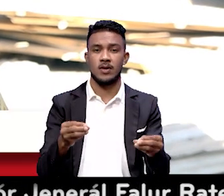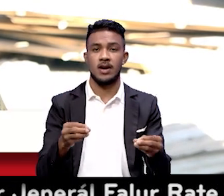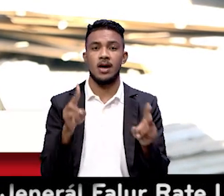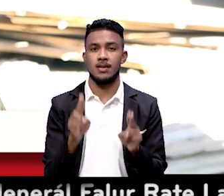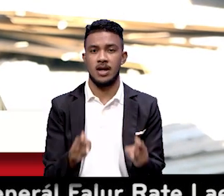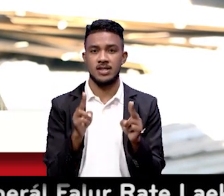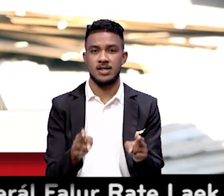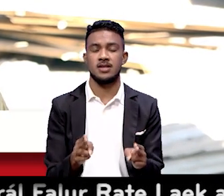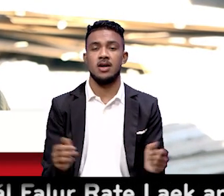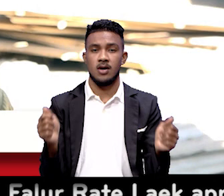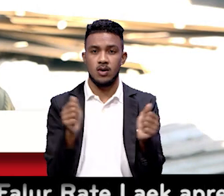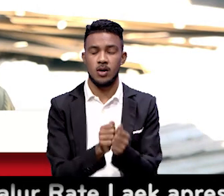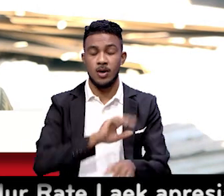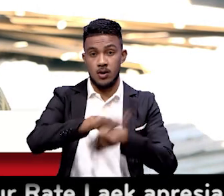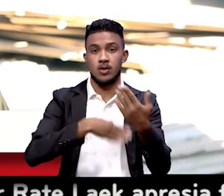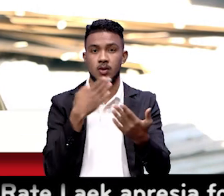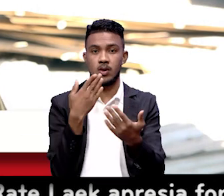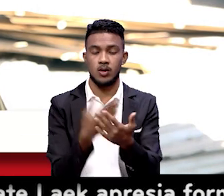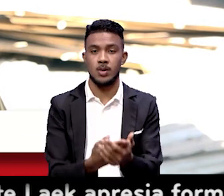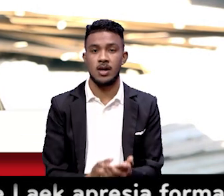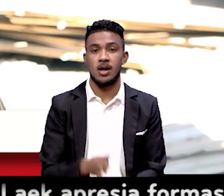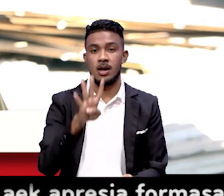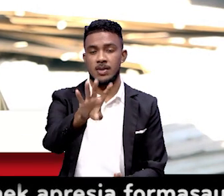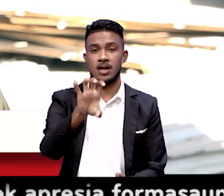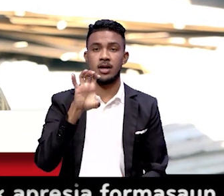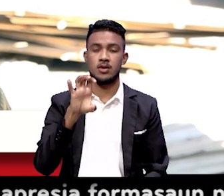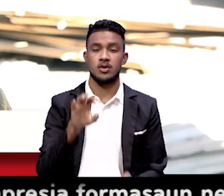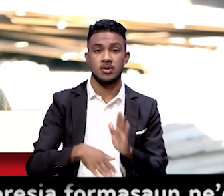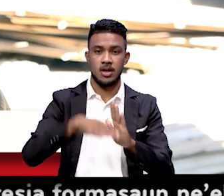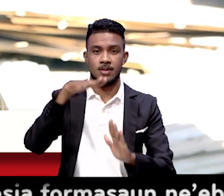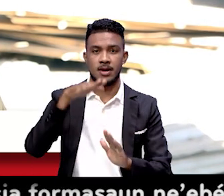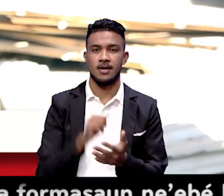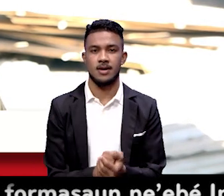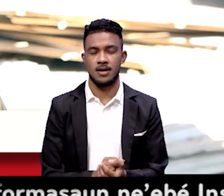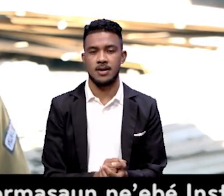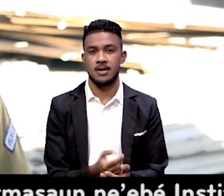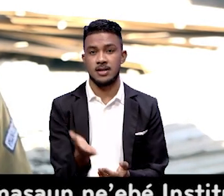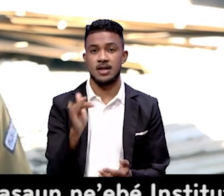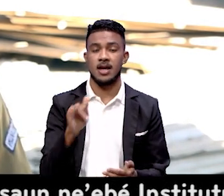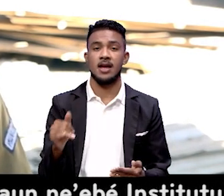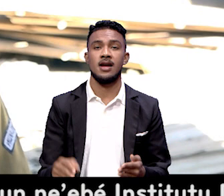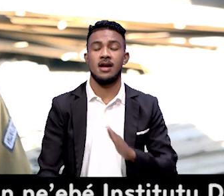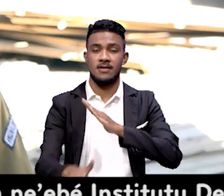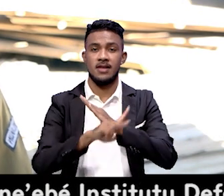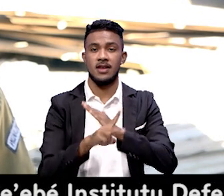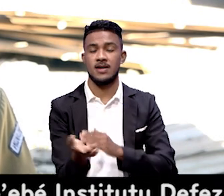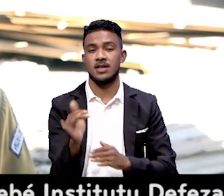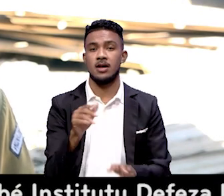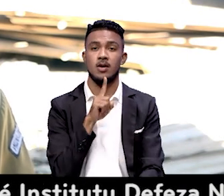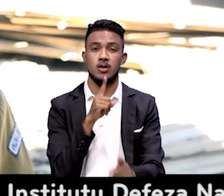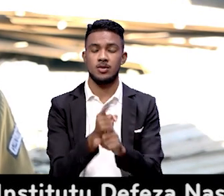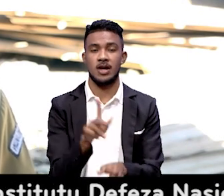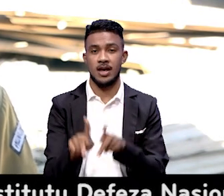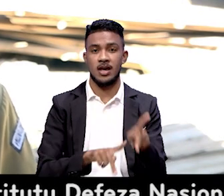Foi emergência, bajo tudo, para trapos levi. Agora, eles apertaram os nem que eles em